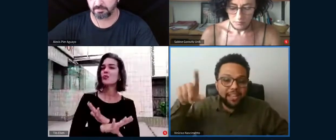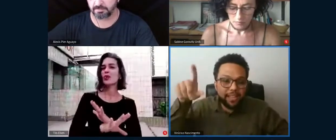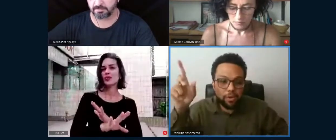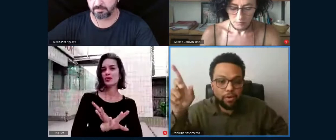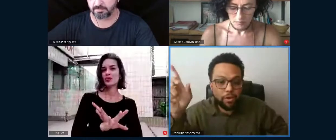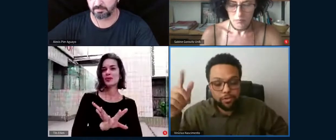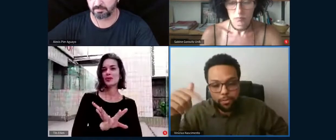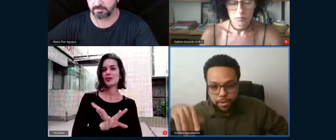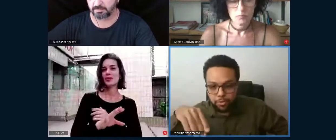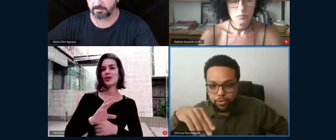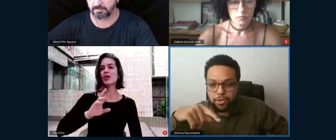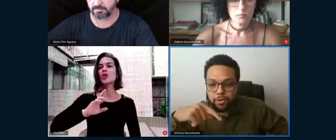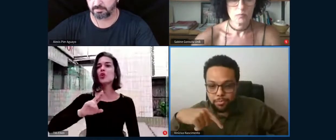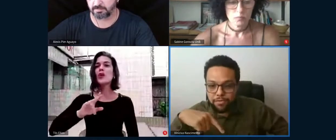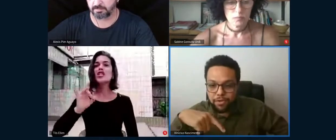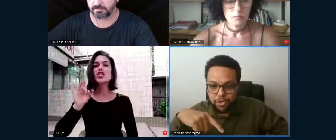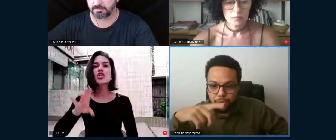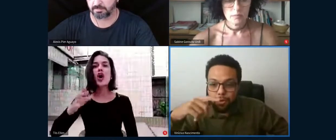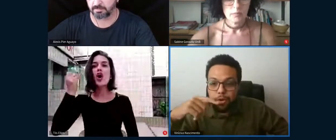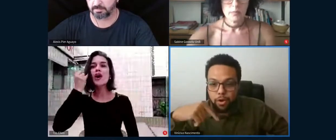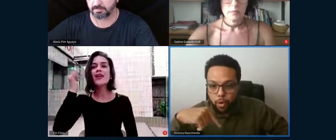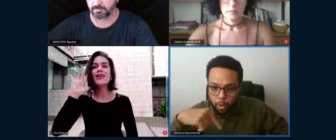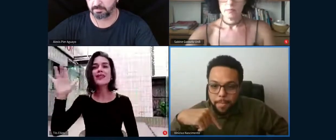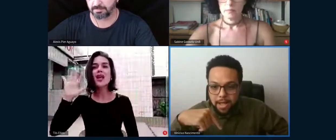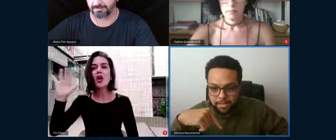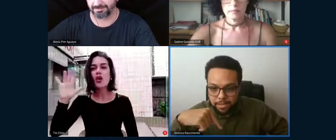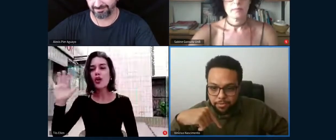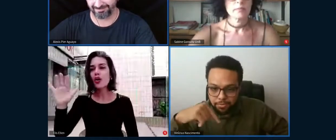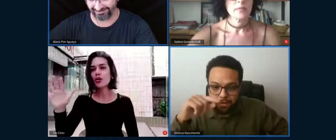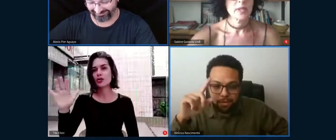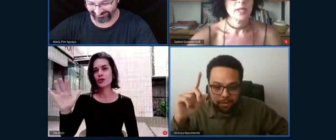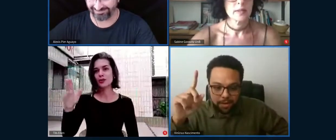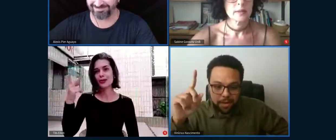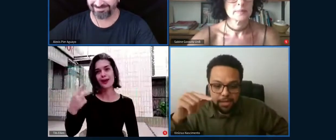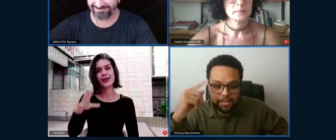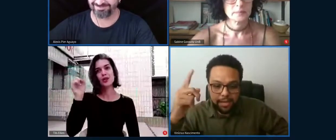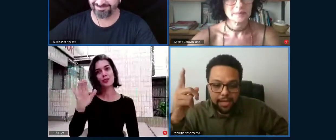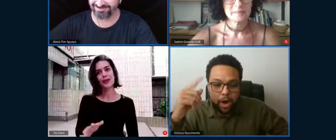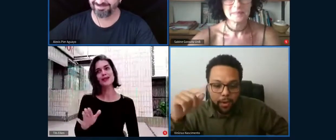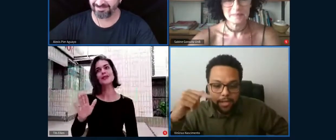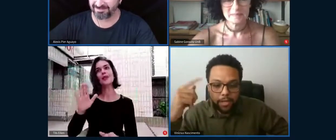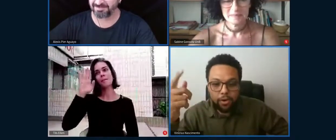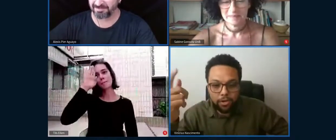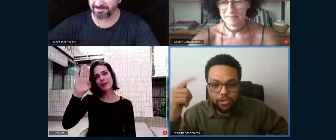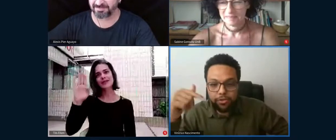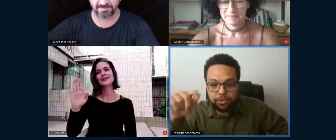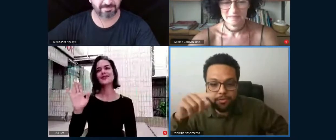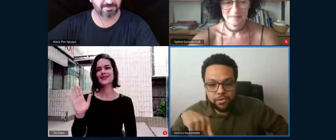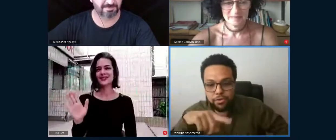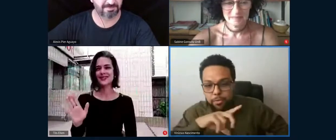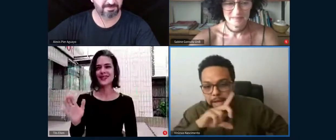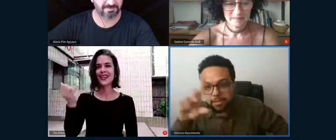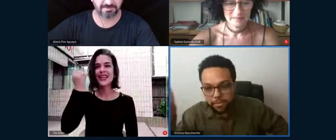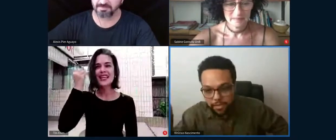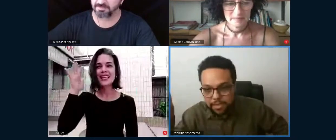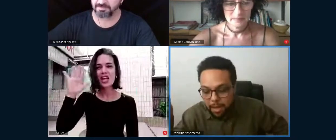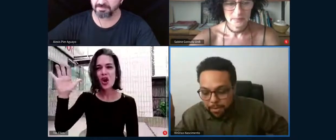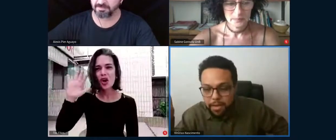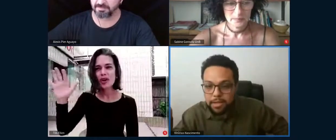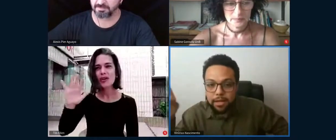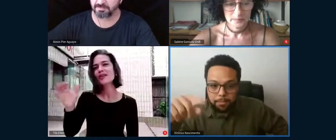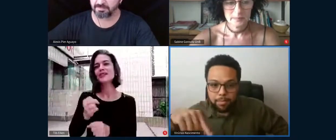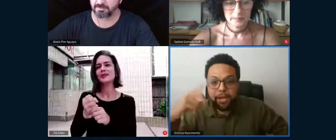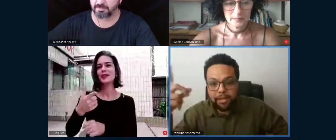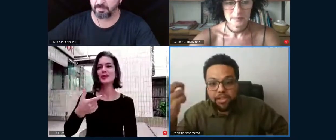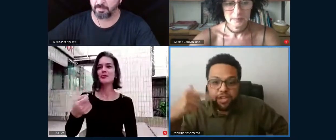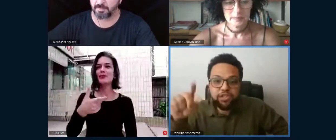é só linha ideológica, sobretudo em 2021, no Brasil. Sei que algo é ideológico em 2021 no Brasil, você